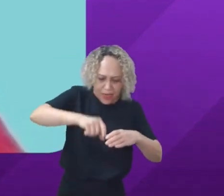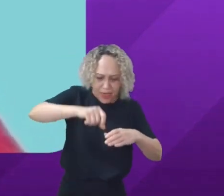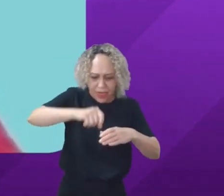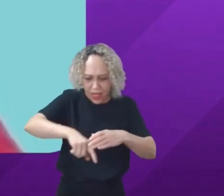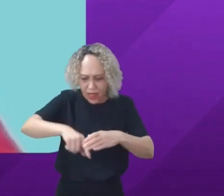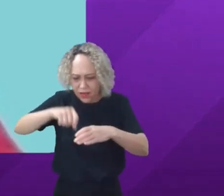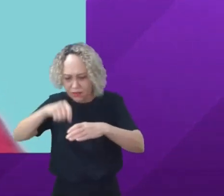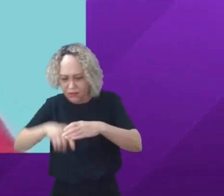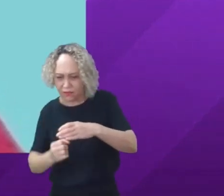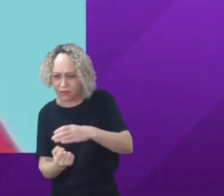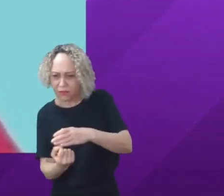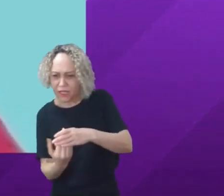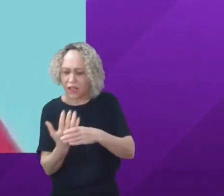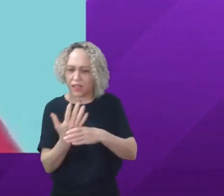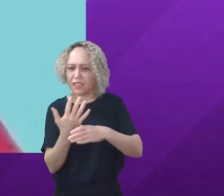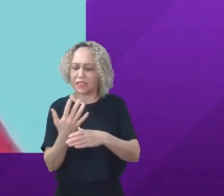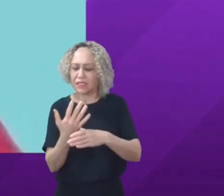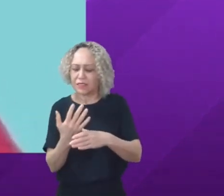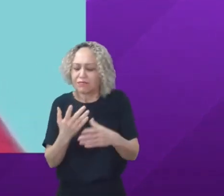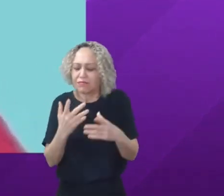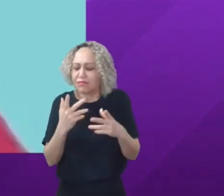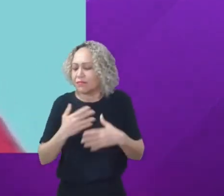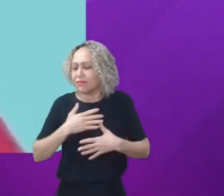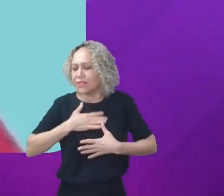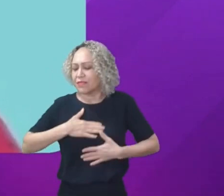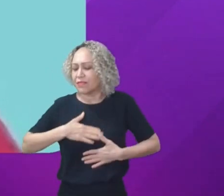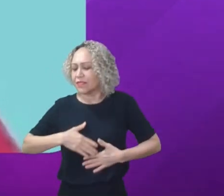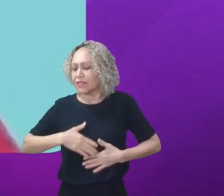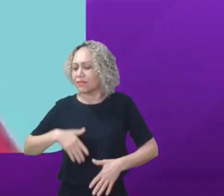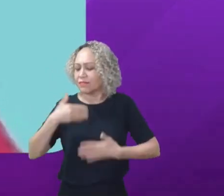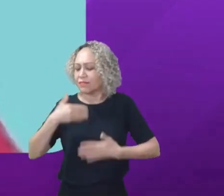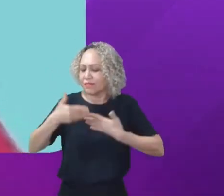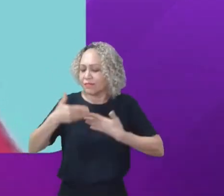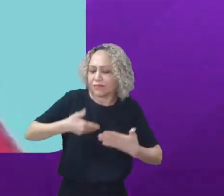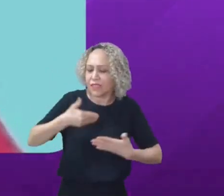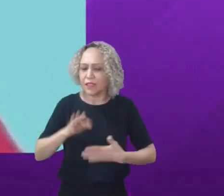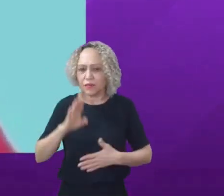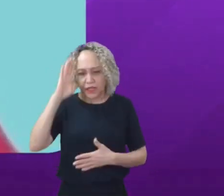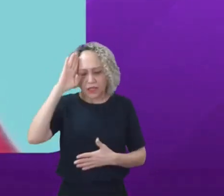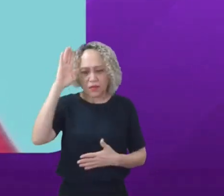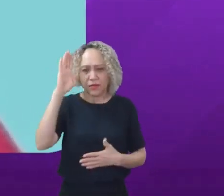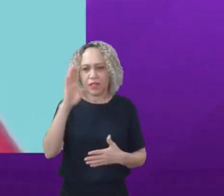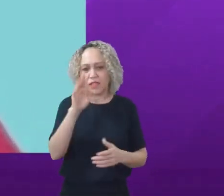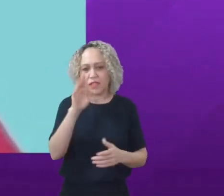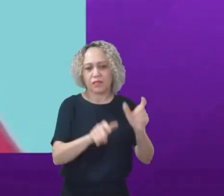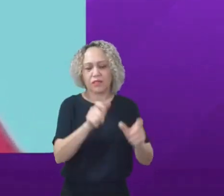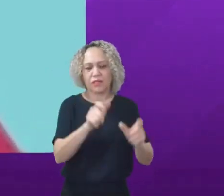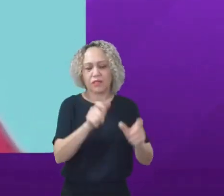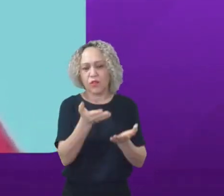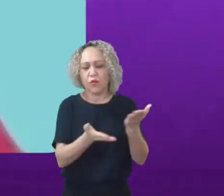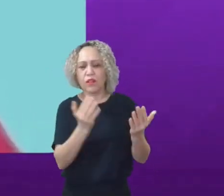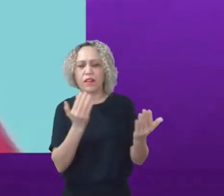ele provoca na gente, principalmente nas mulheres, esse processo de terapia, esse